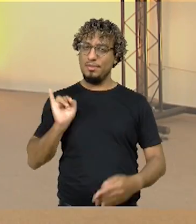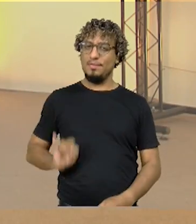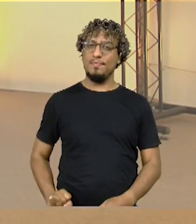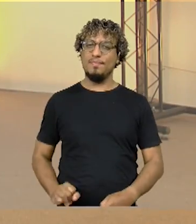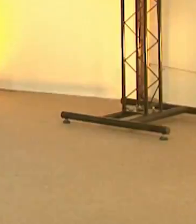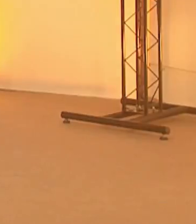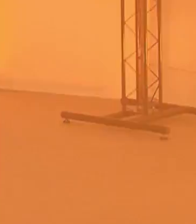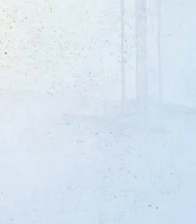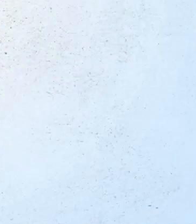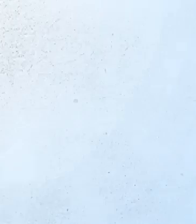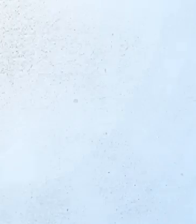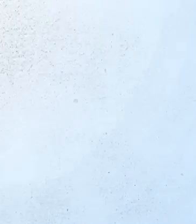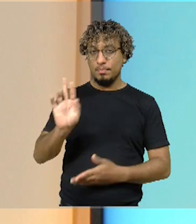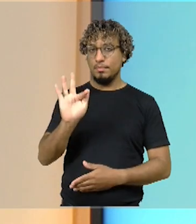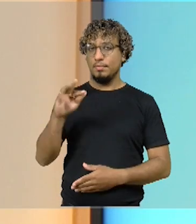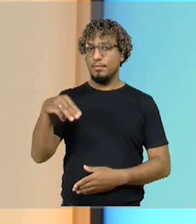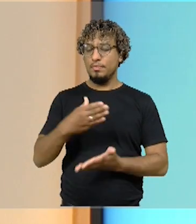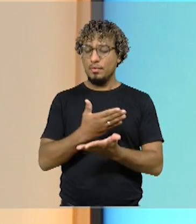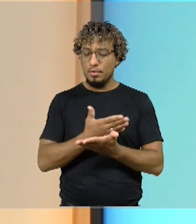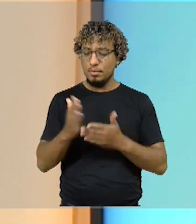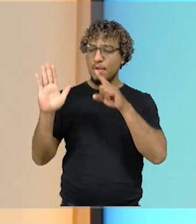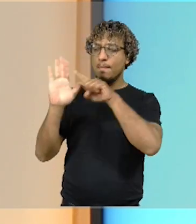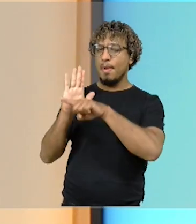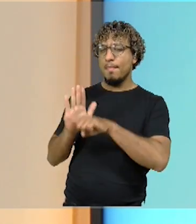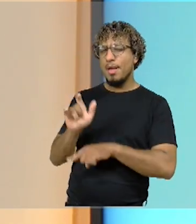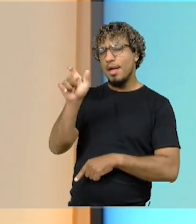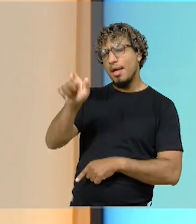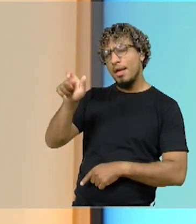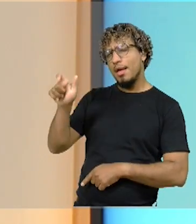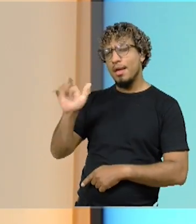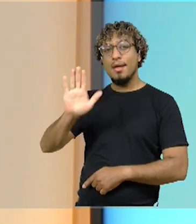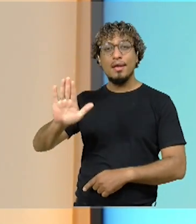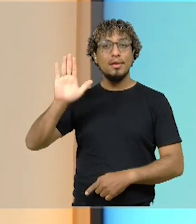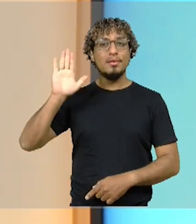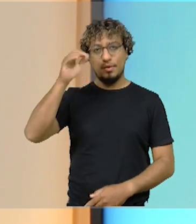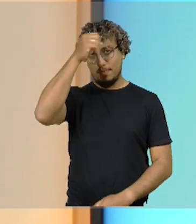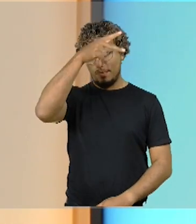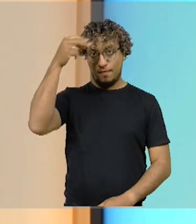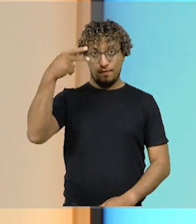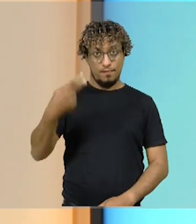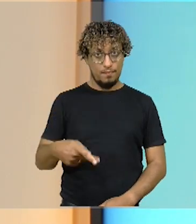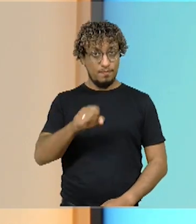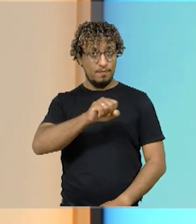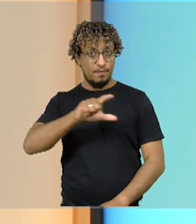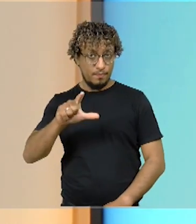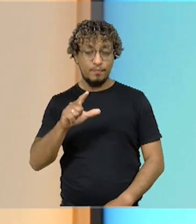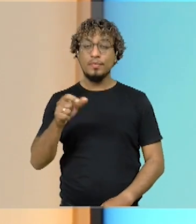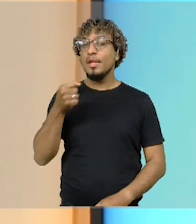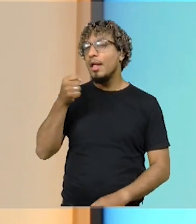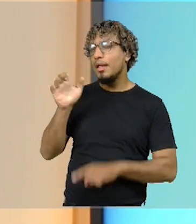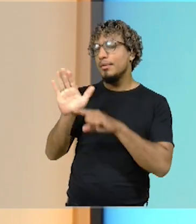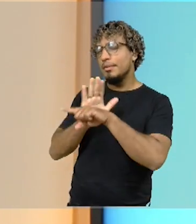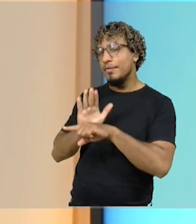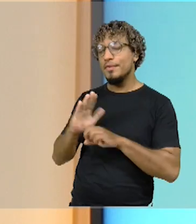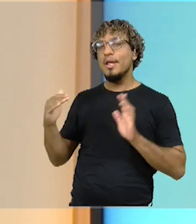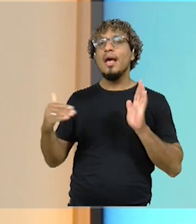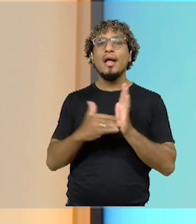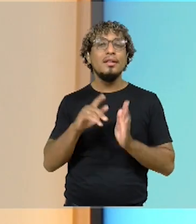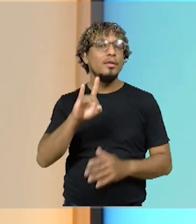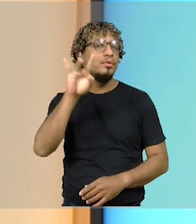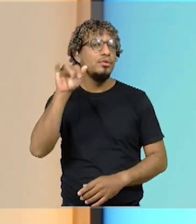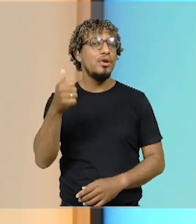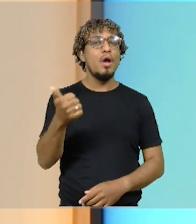o Maranhão, vamos homenagear São Luís, aí, bem na data dos 412 anos da cidade. Um espetáculo com 470 pessoas no